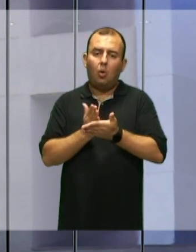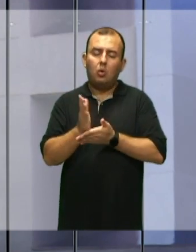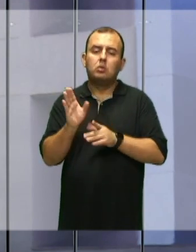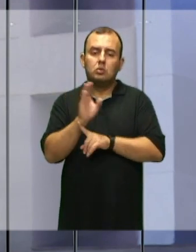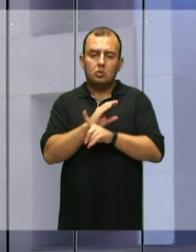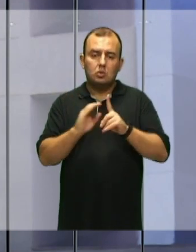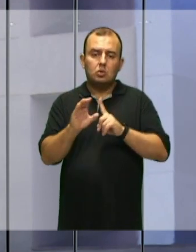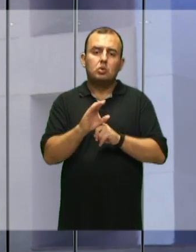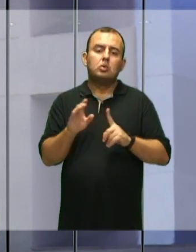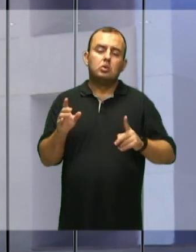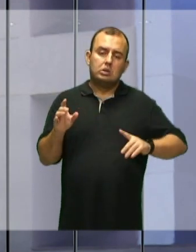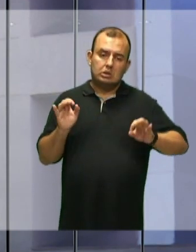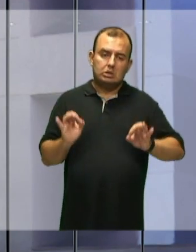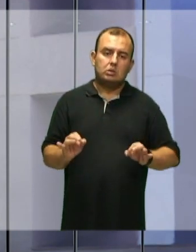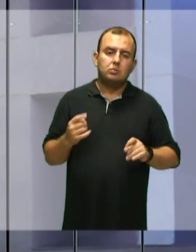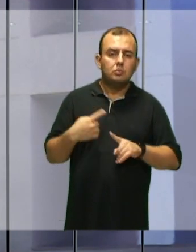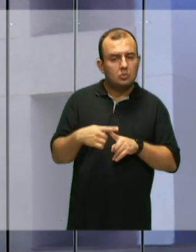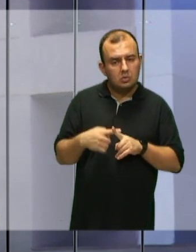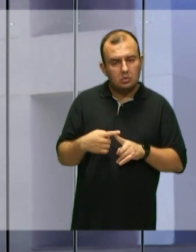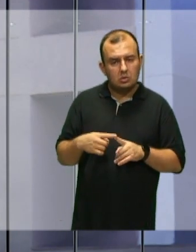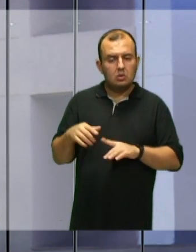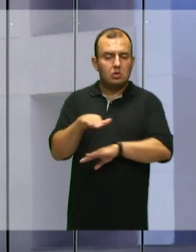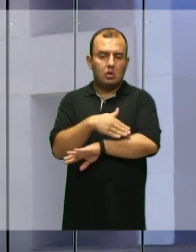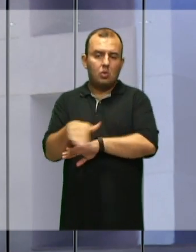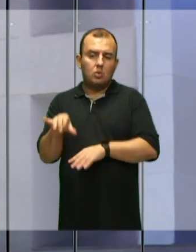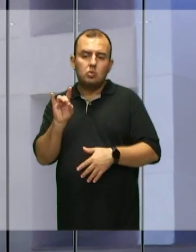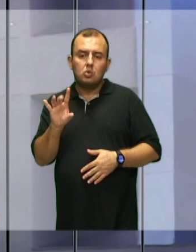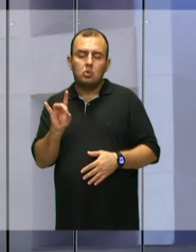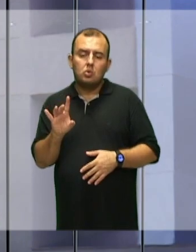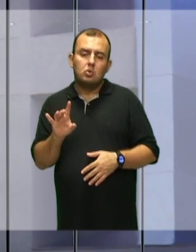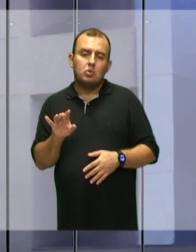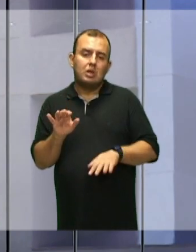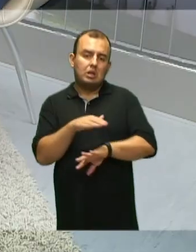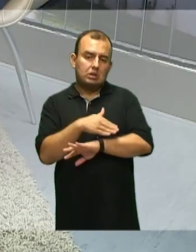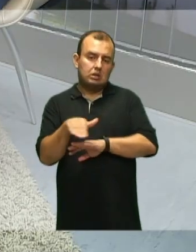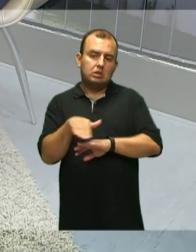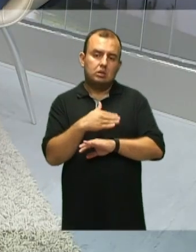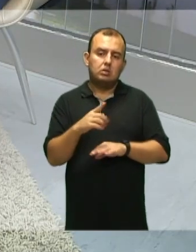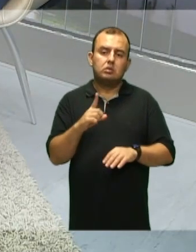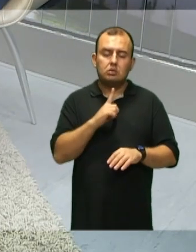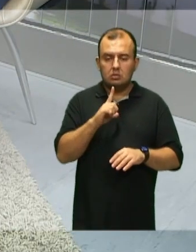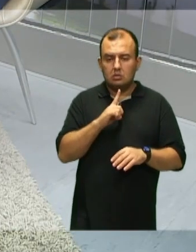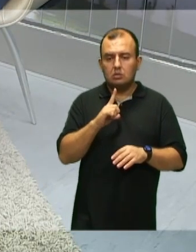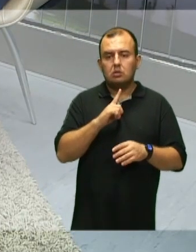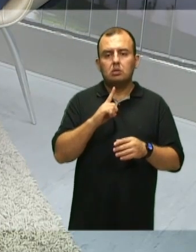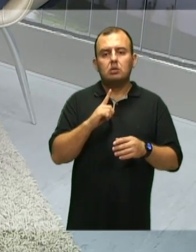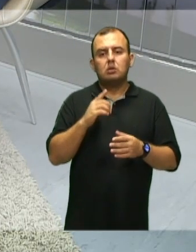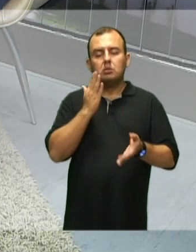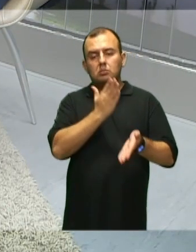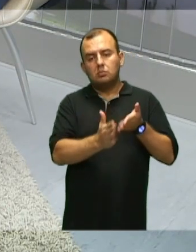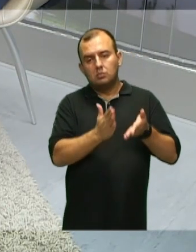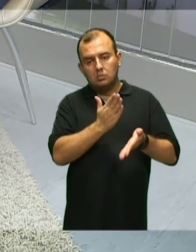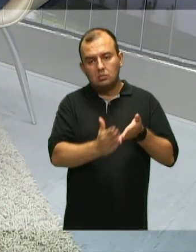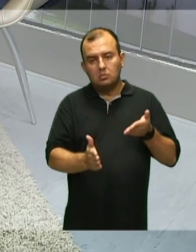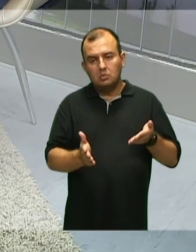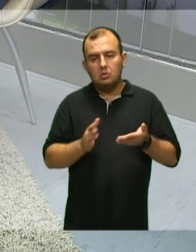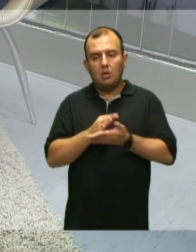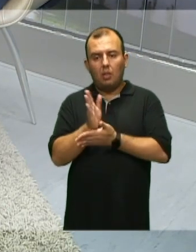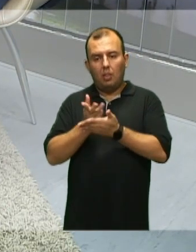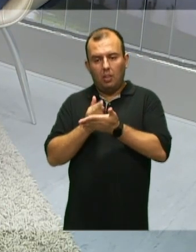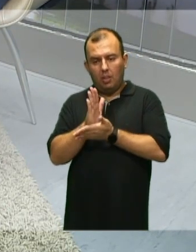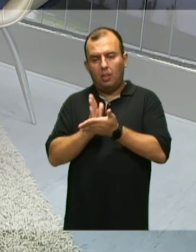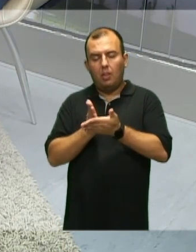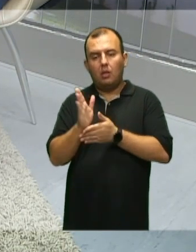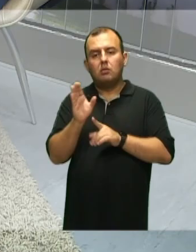comunidade Justamente por isso elas não estão só na rua elas estão na rua trazendo alguma perca alguma alguma incomodação